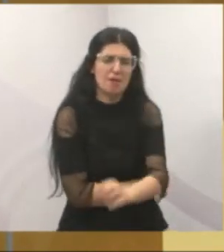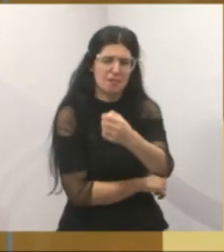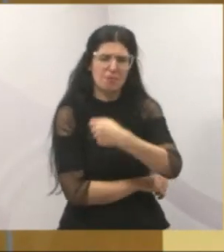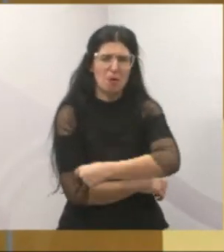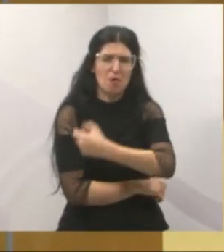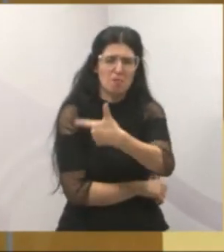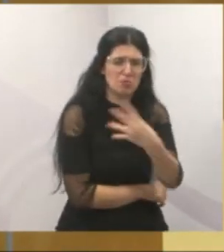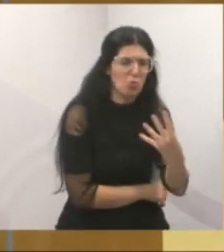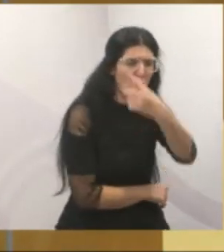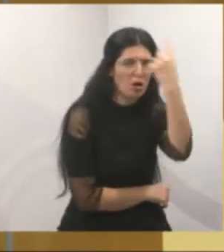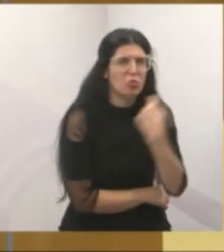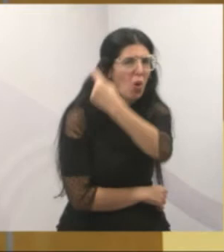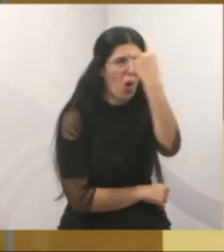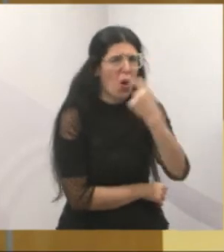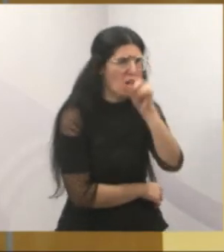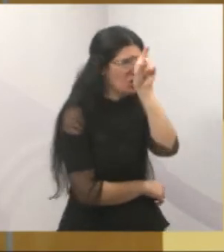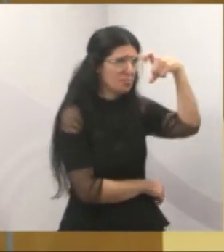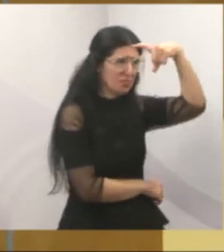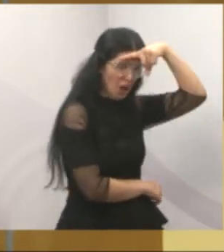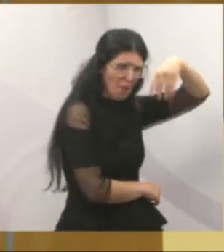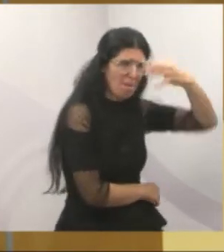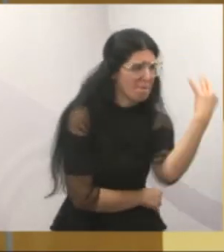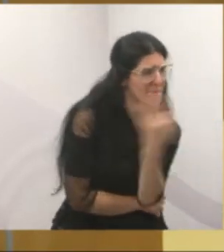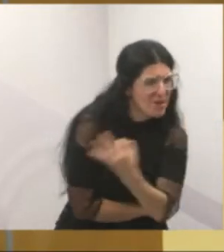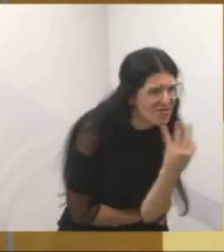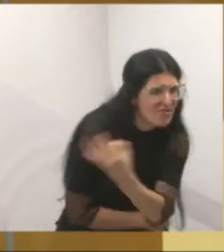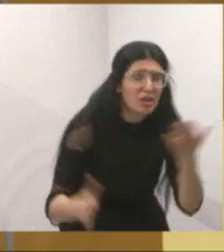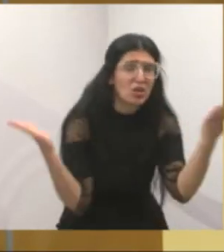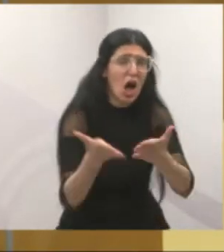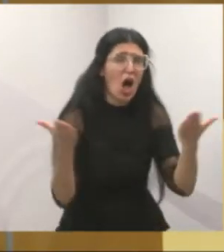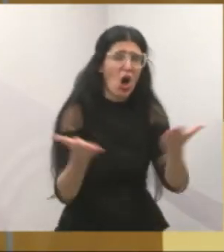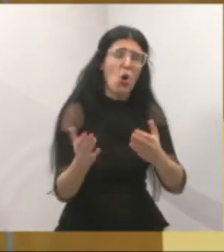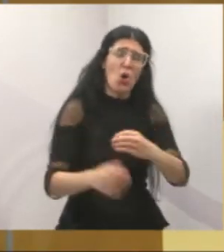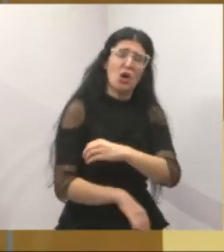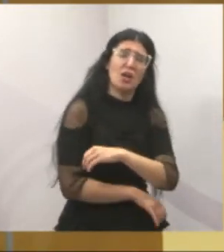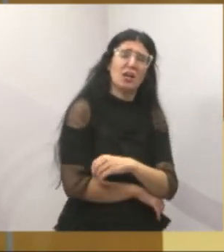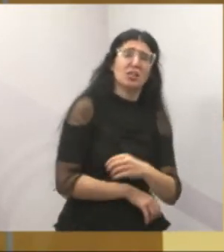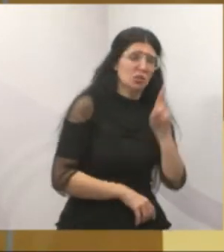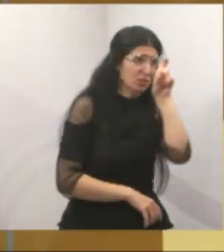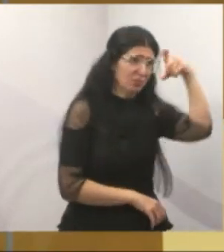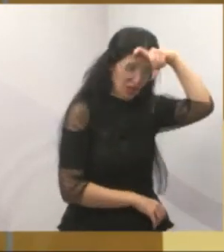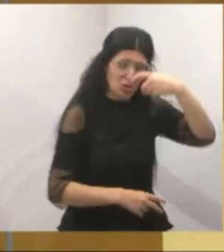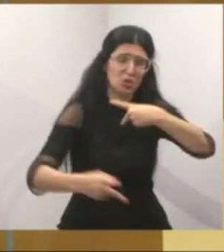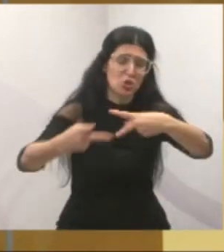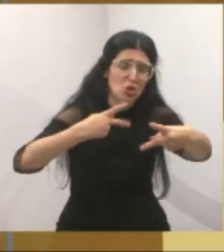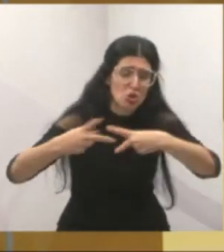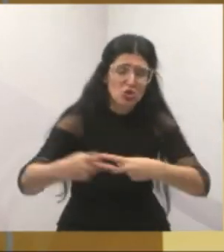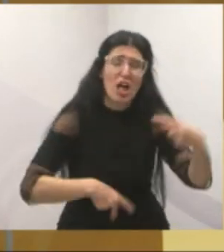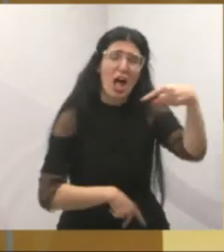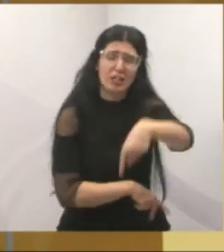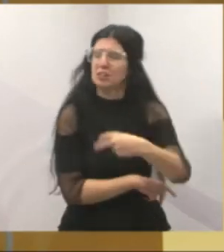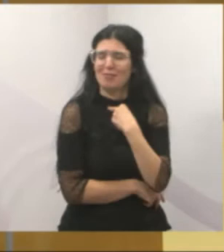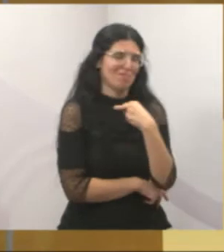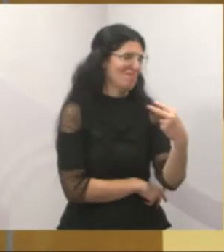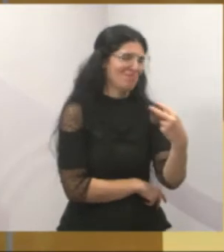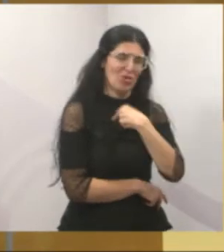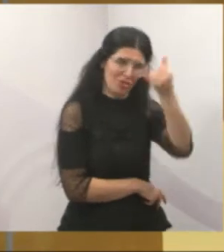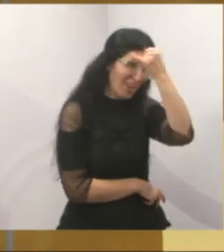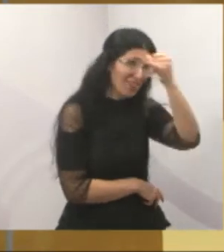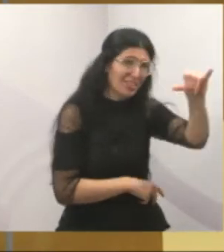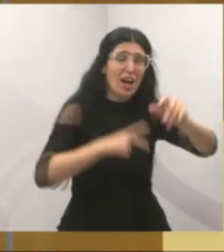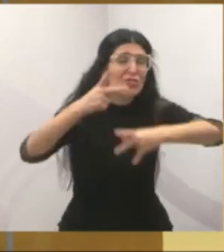cidade, hospital de ponta. Chegou agora a Clínica São José, e aqui eu não posso deixar de mencionar o Hospital